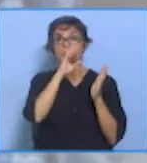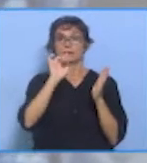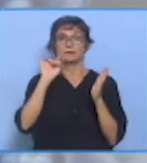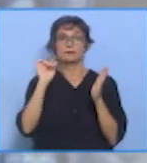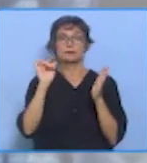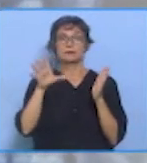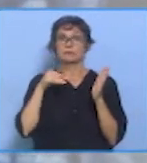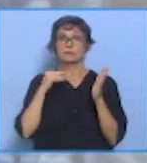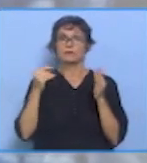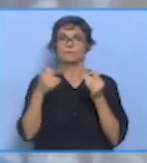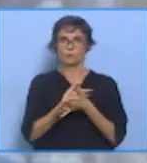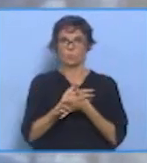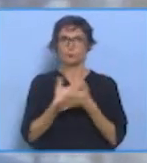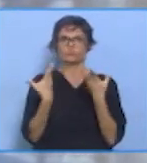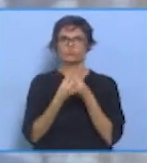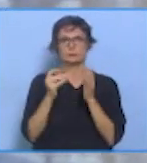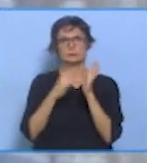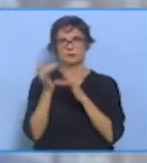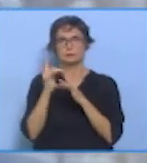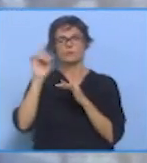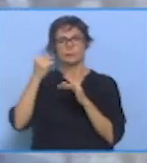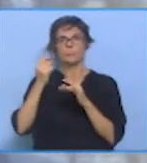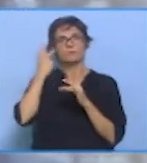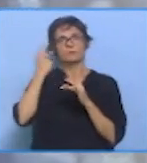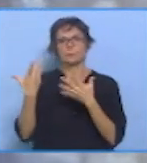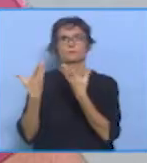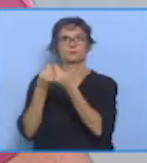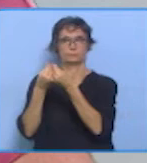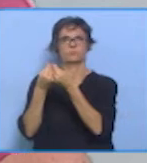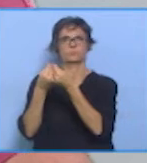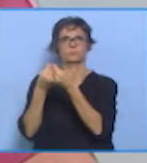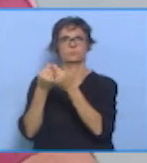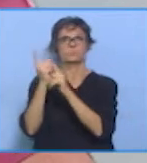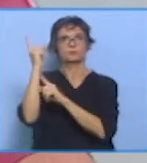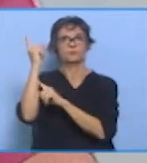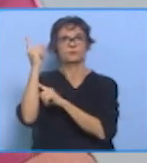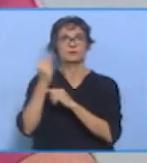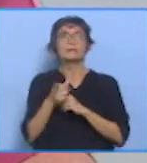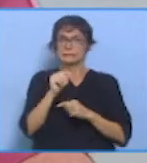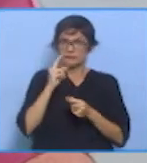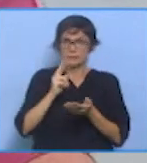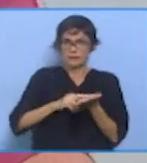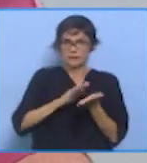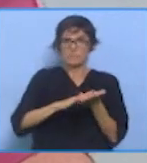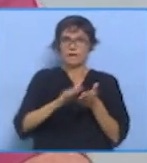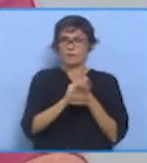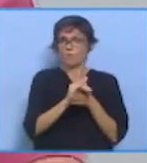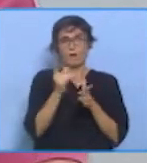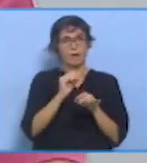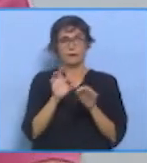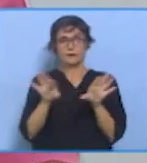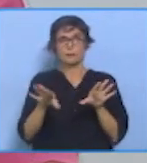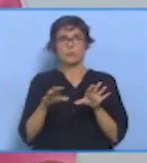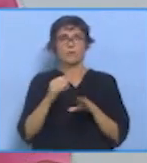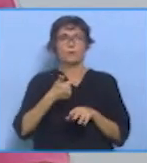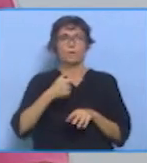eles viveremos. Claro, e isto baseado noutra coisa que São Paulo diz nas cartas a Timóteo. Deus